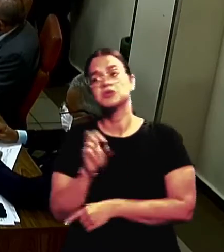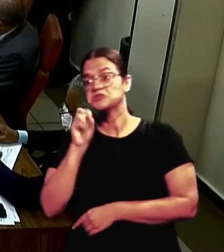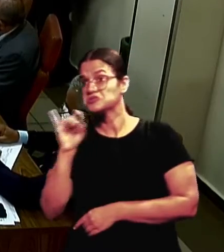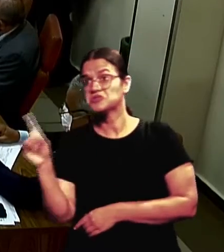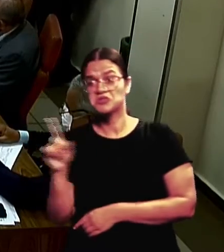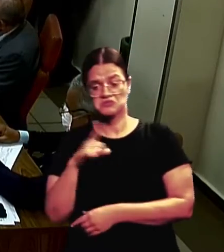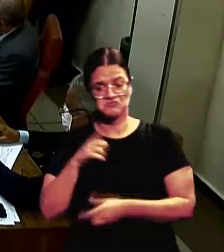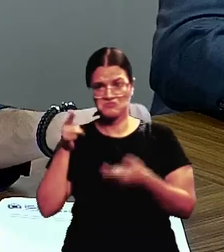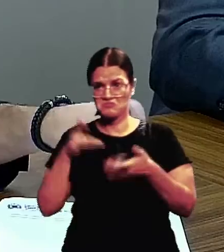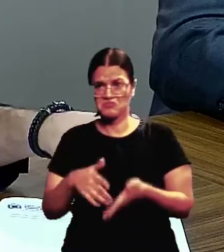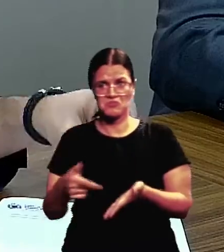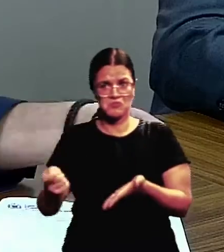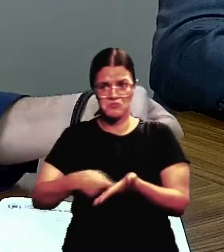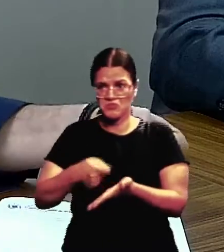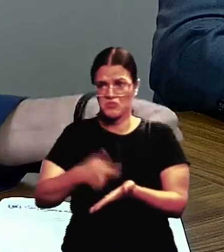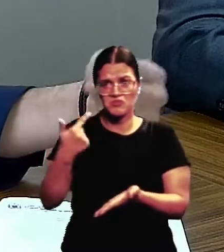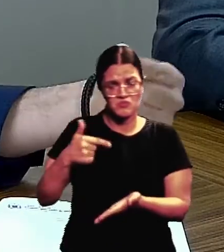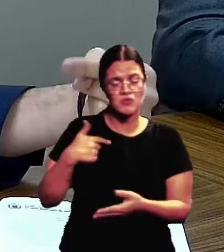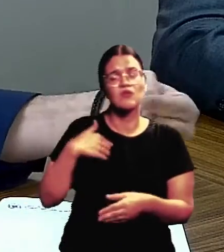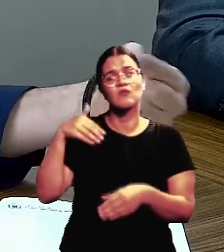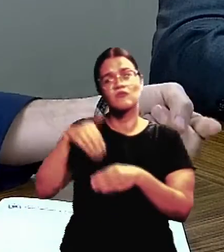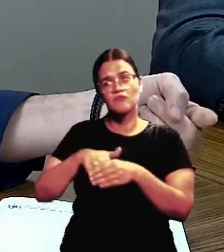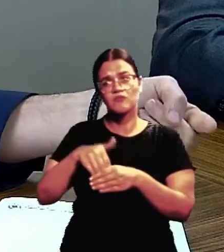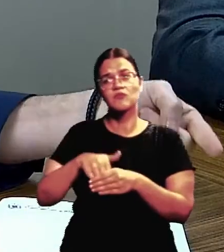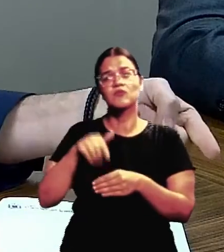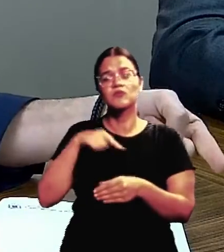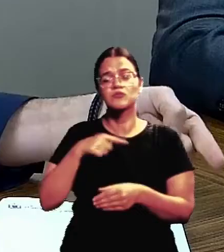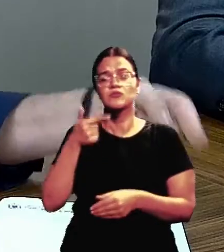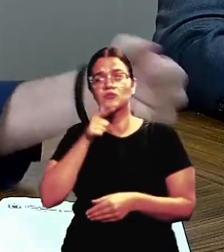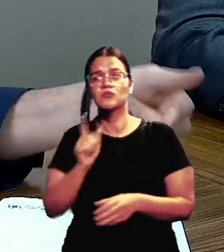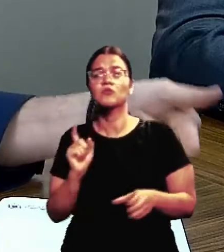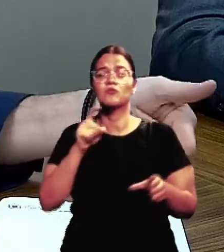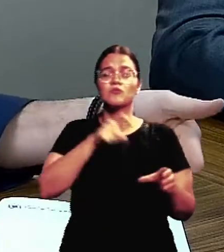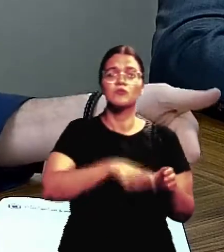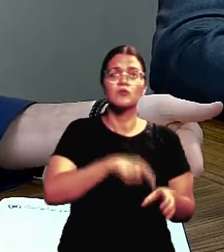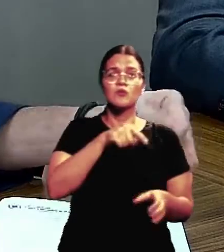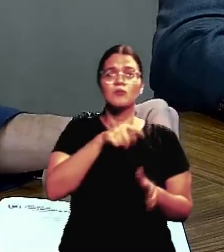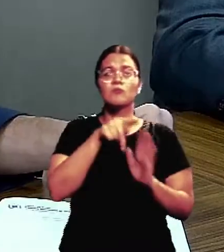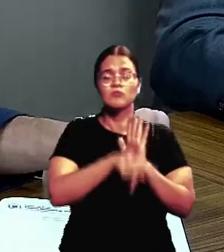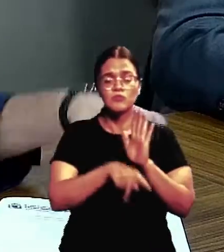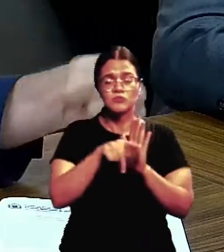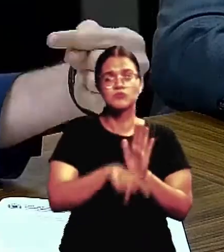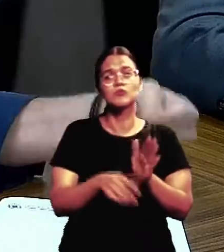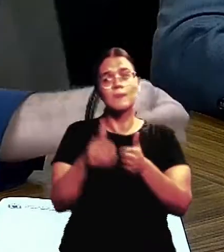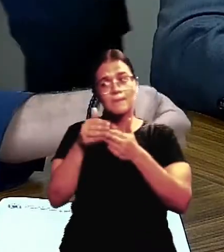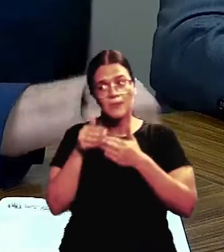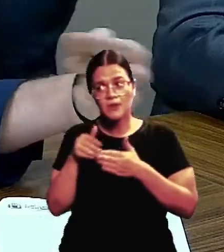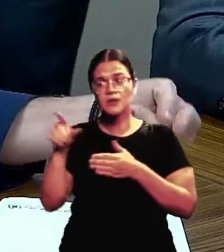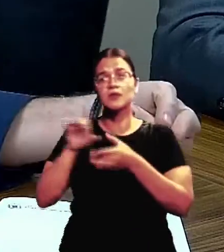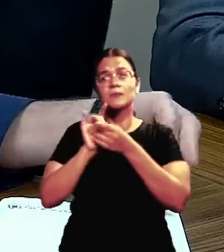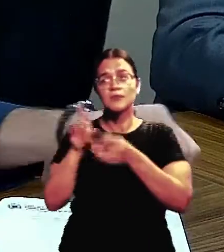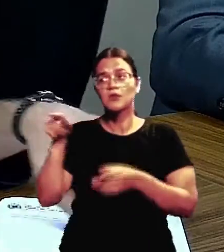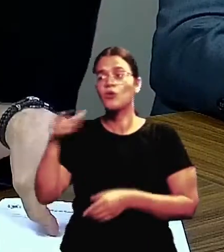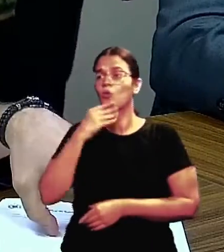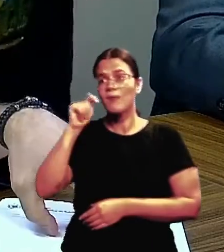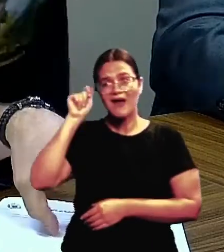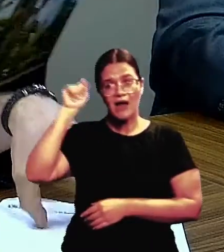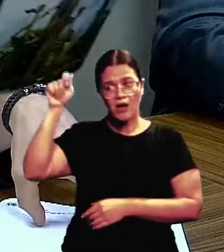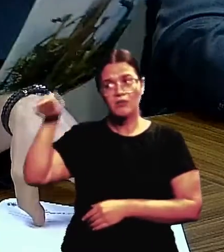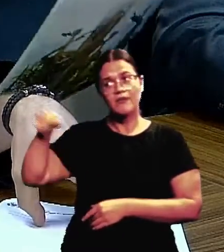Se não foi superada, eu quero apresentar um voto para converter esse projeto em diligência, permitindo que o